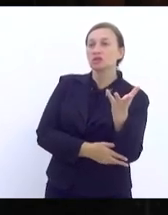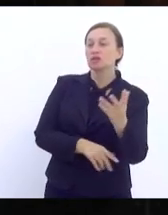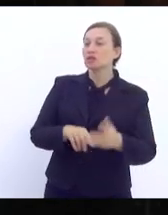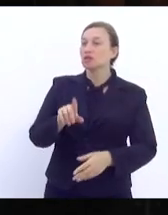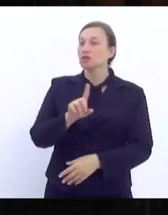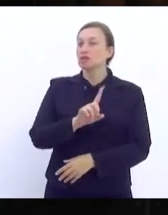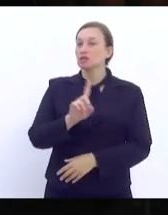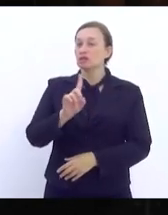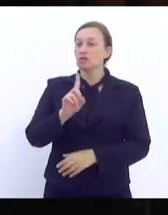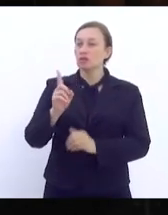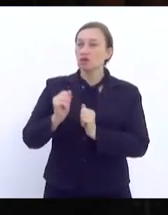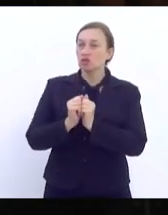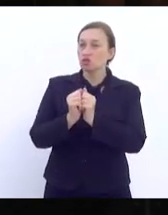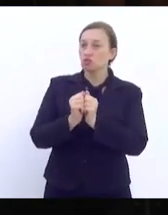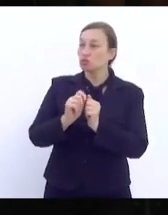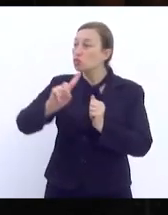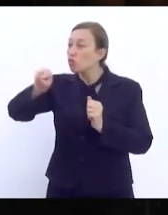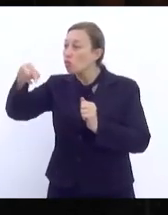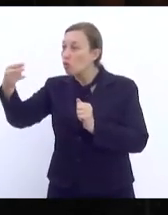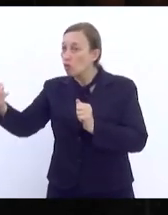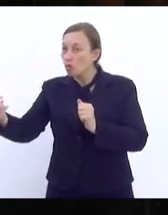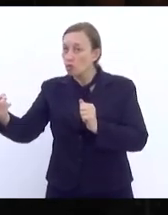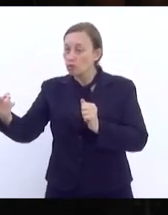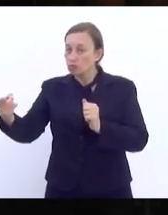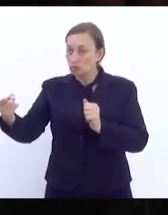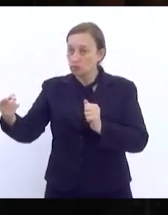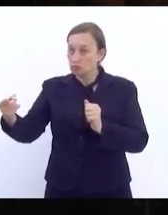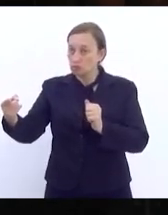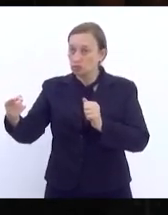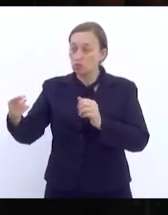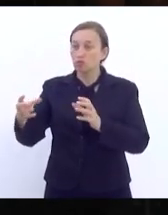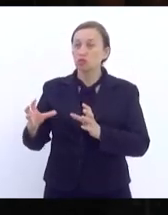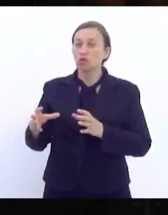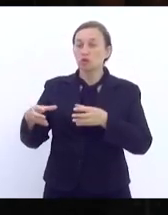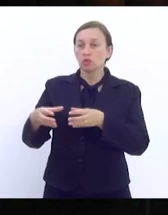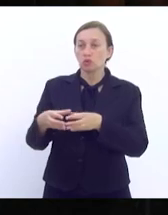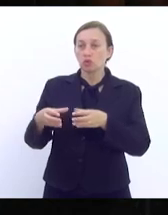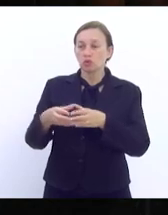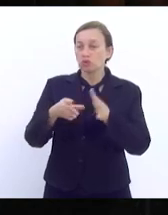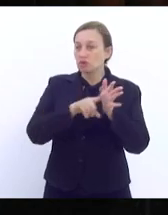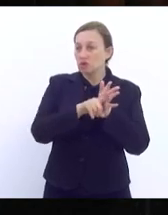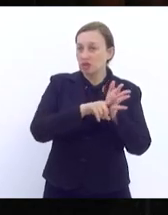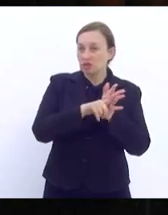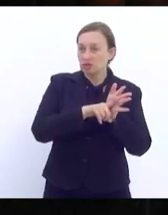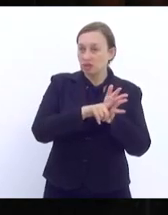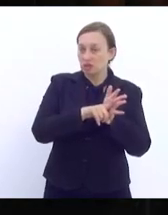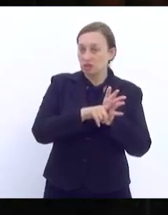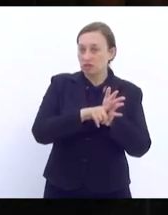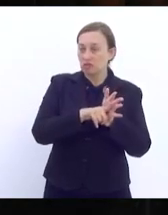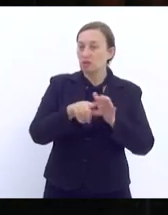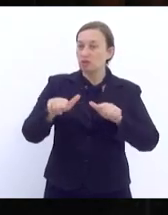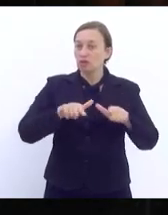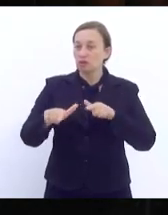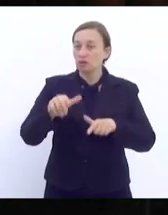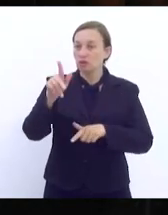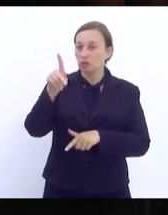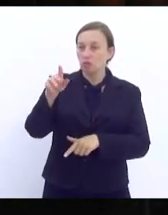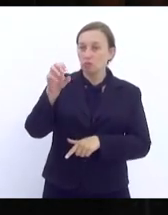fiscalização de outros aspectos da operação do porto que além de muito nebulosa